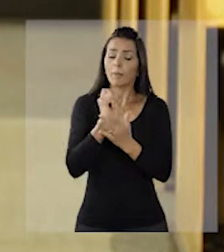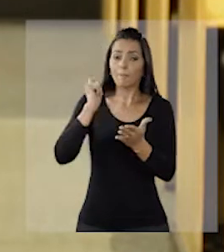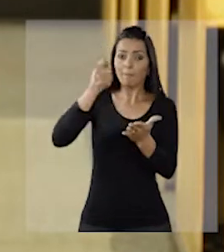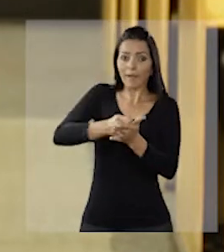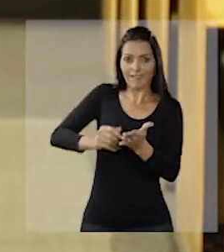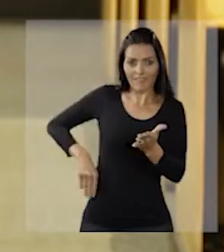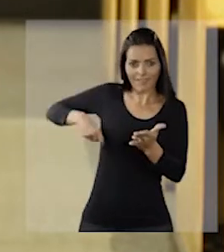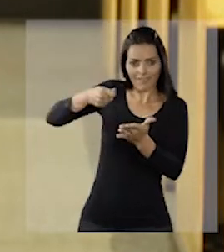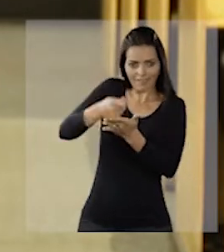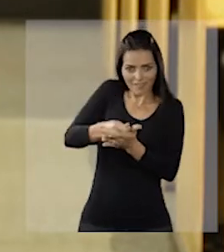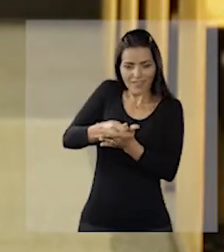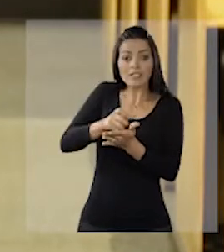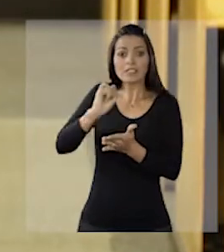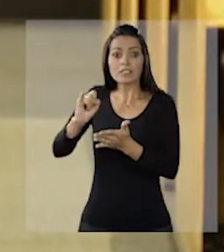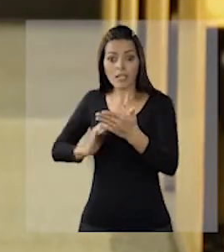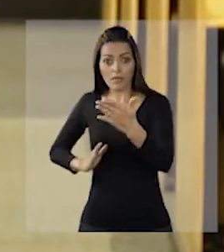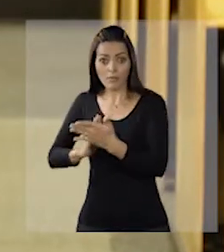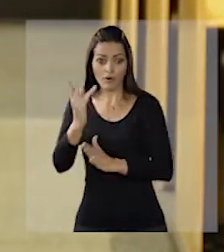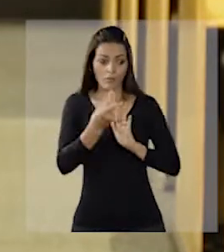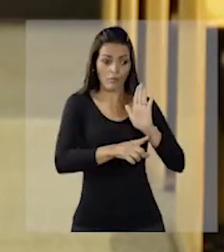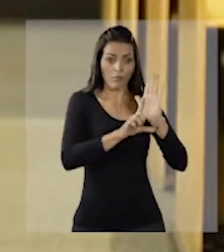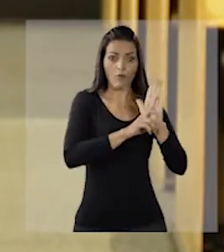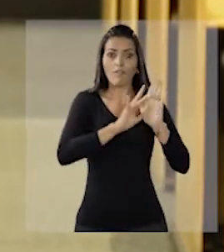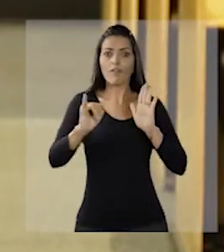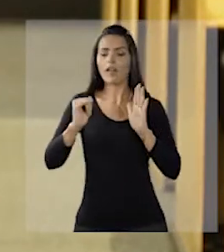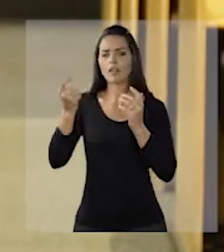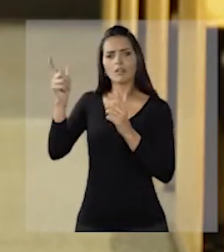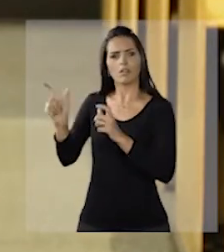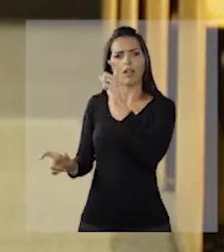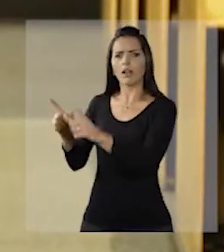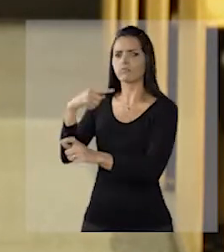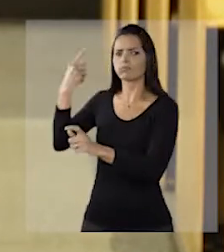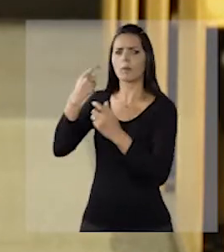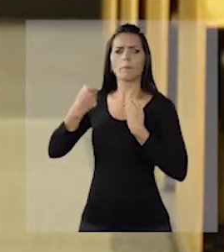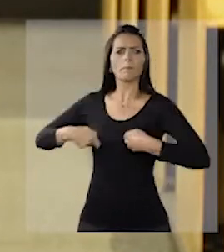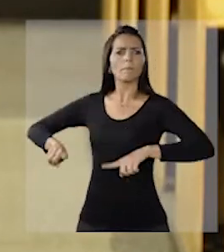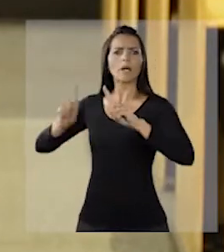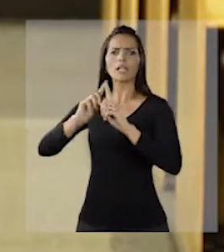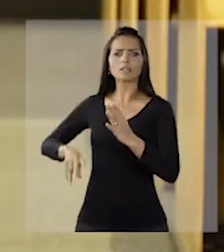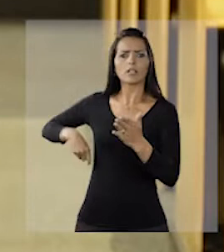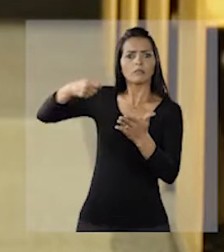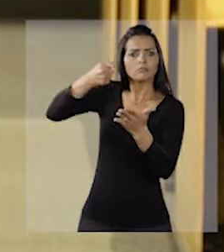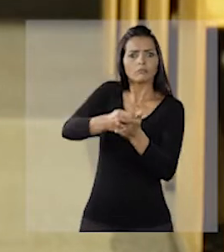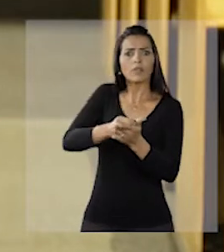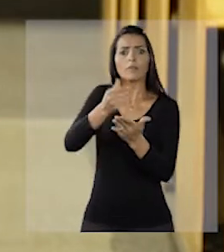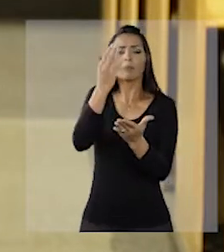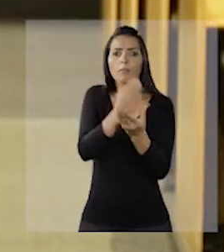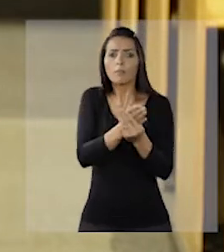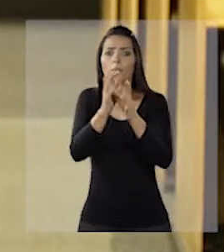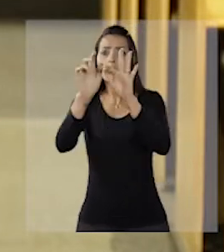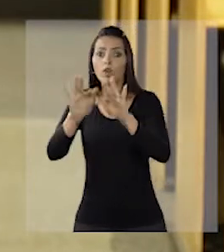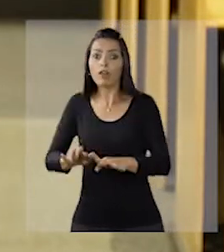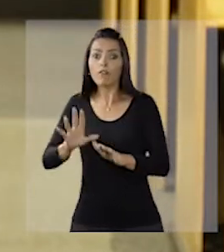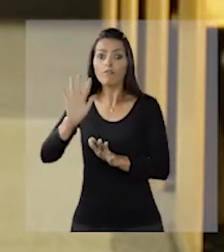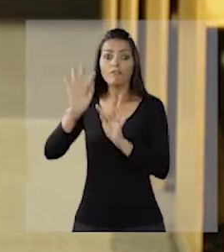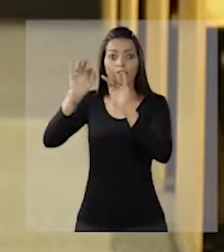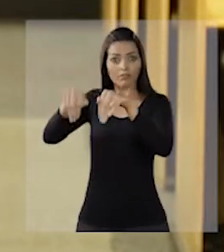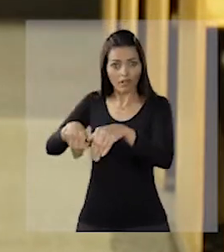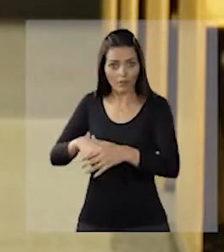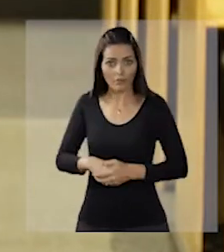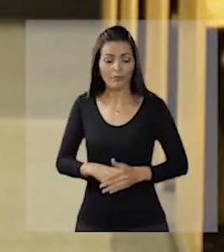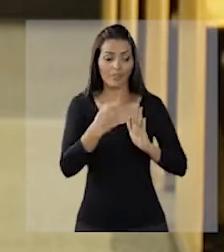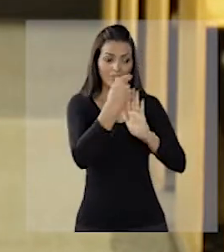de honorários de sucumbência. Se aprovada, a norma vai isentar a classe de pagamentos das custas processuais ao final